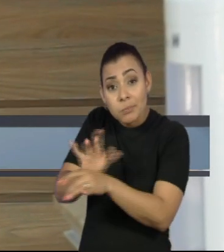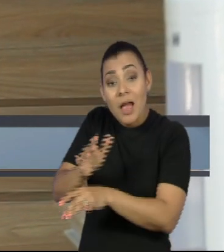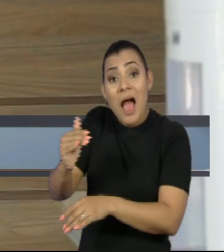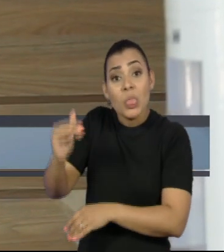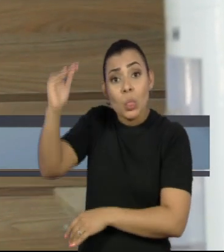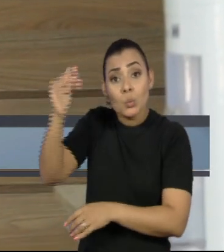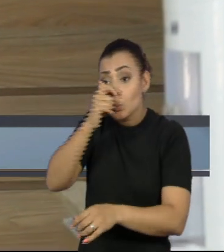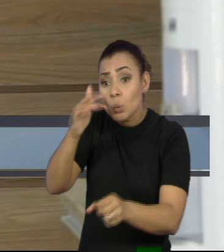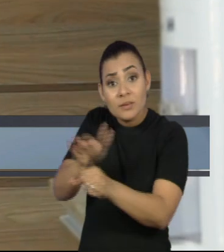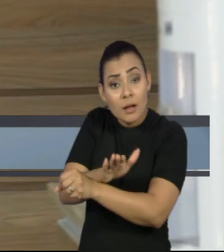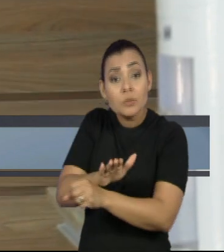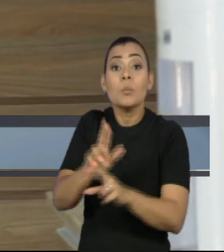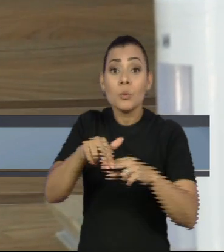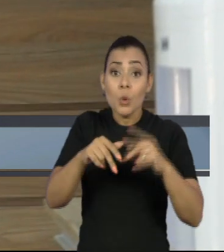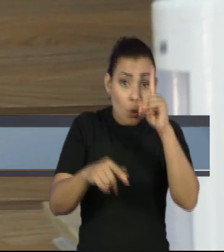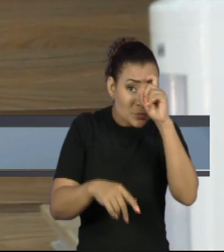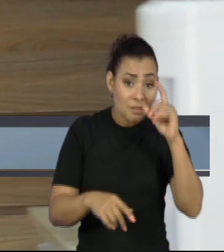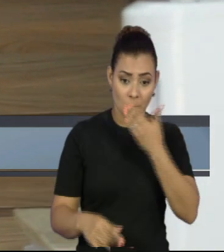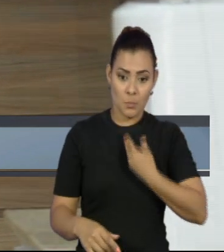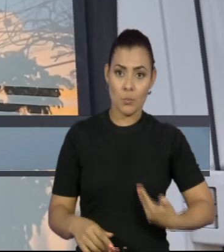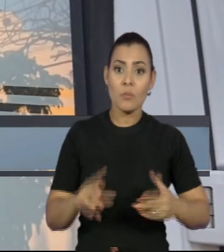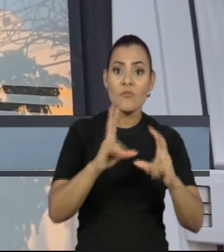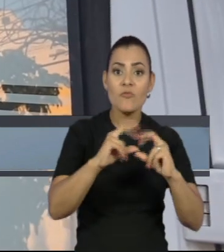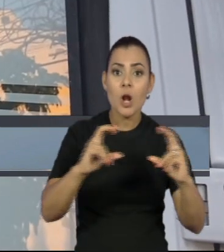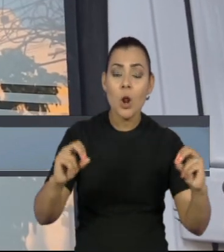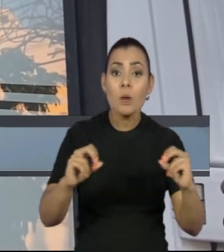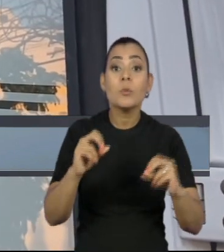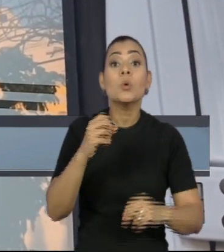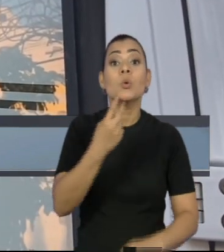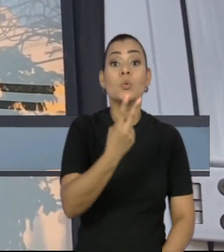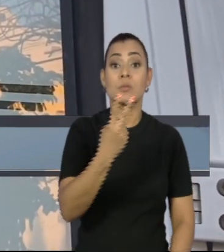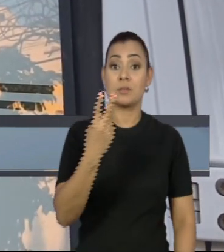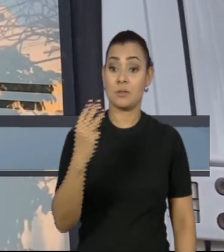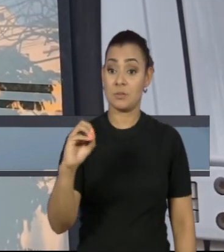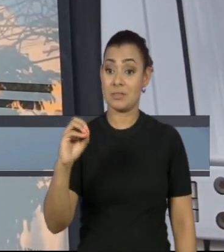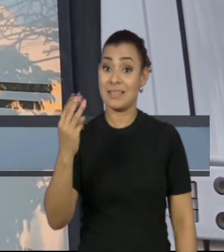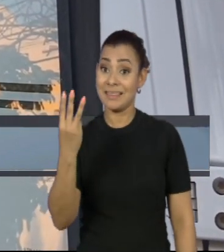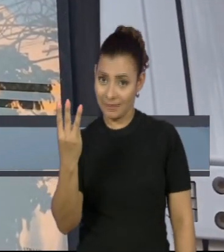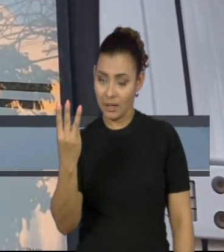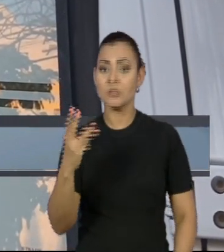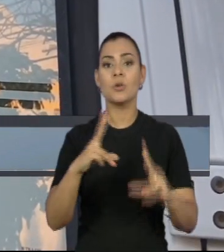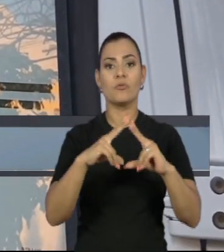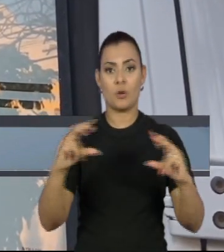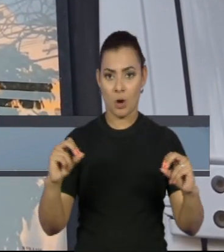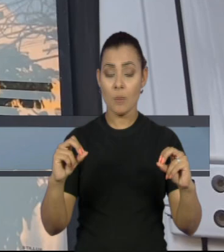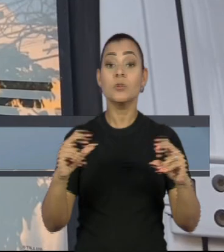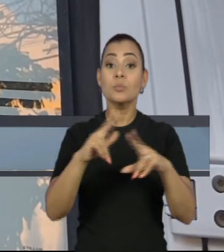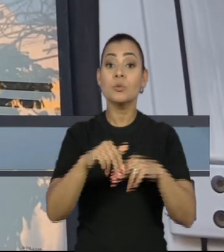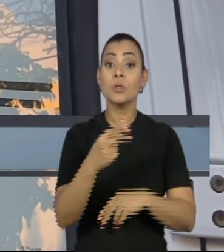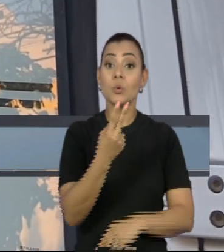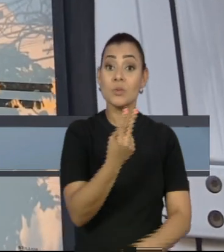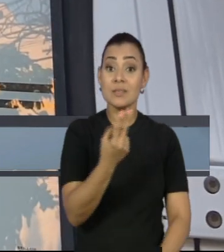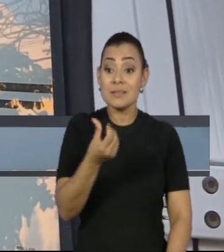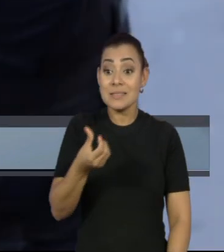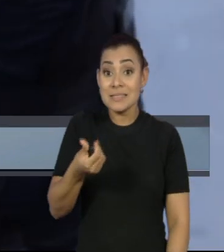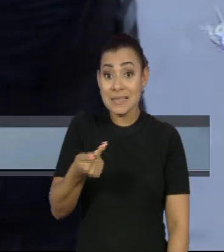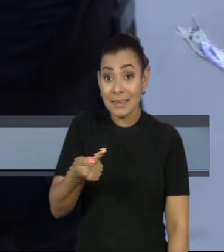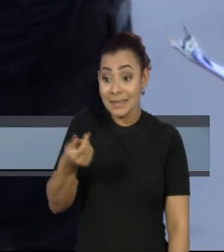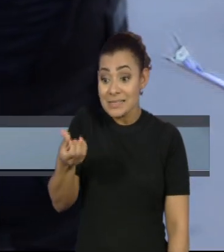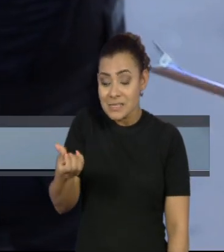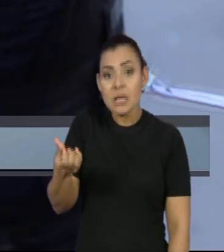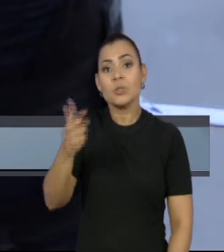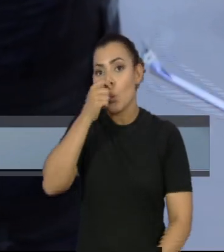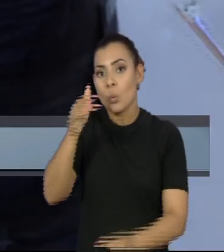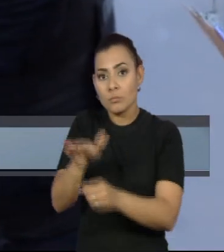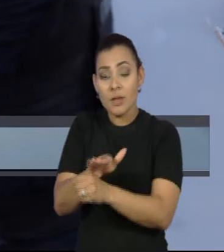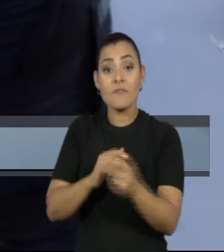hospitais públicos de Florianópolis somam 203 vagas de UTI, sendo que dessas, 176 estão ocupadas e